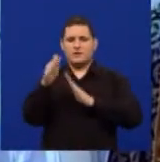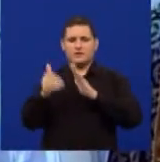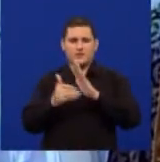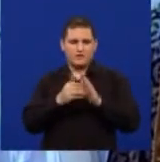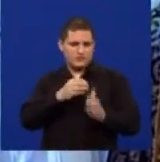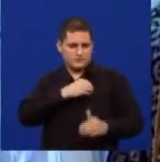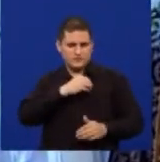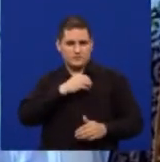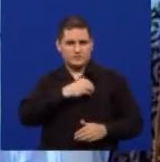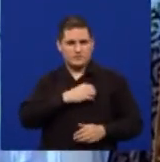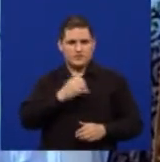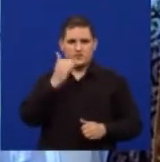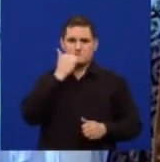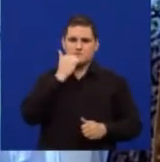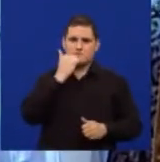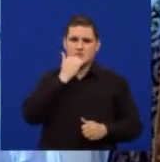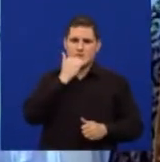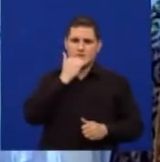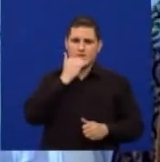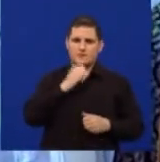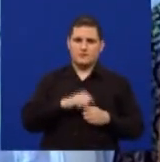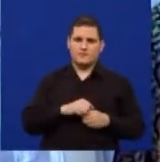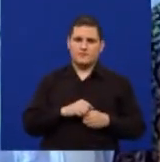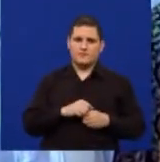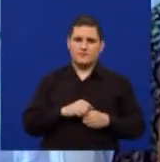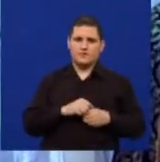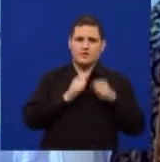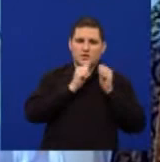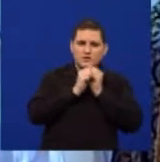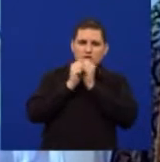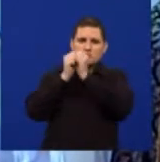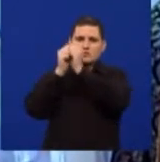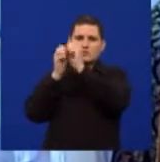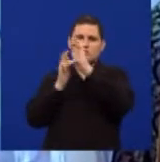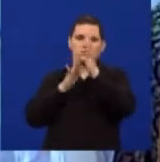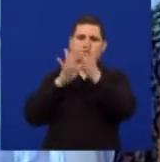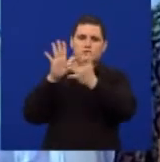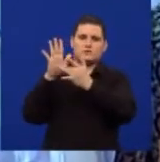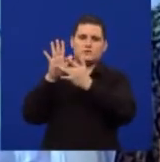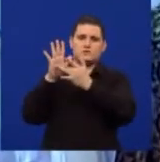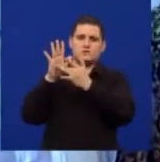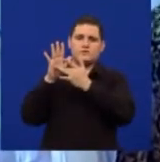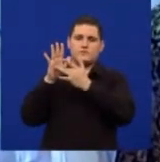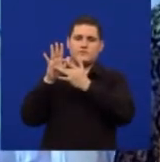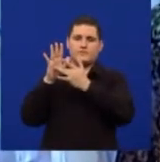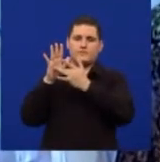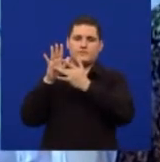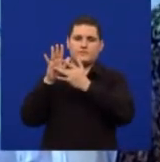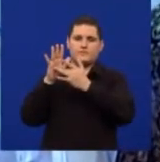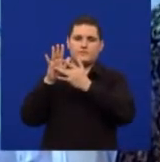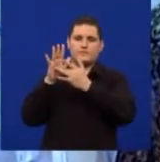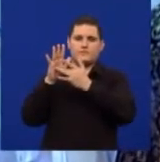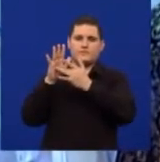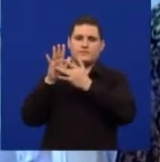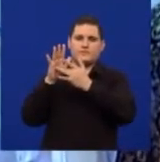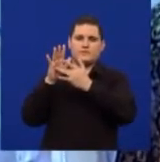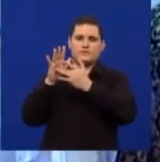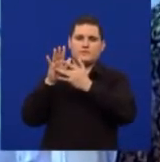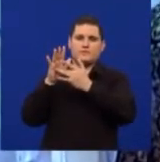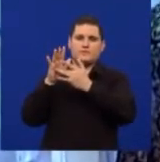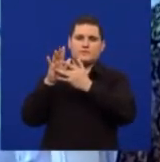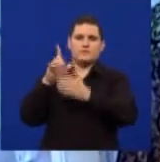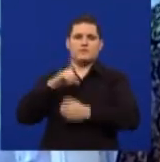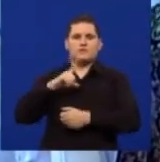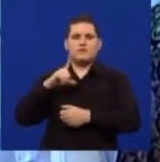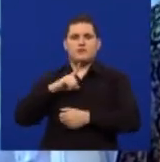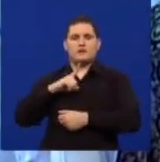Pai e, transportado no ombro do bom pastor, mereça gozar alegria eterna na companhia do Cristo Rei